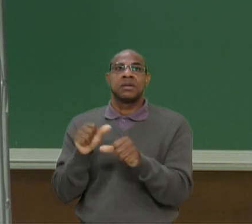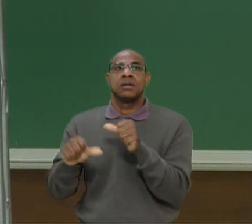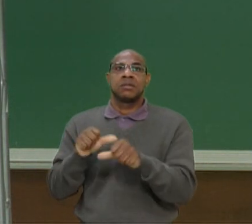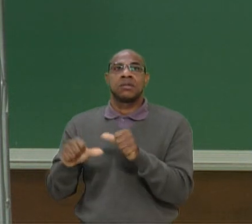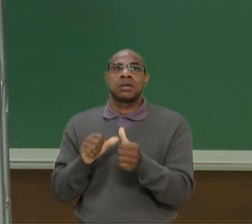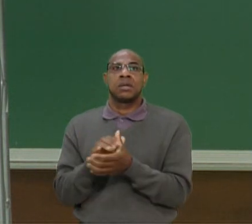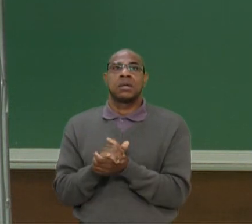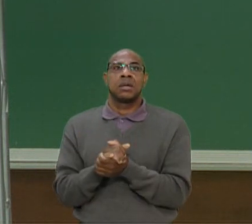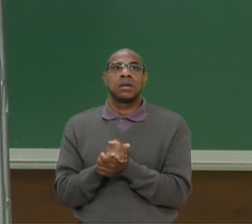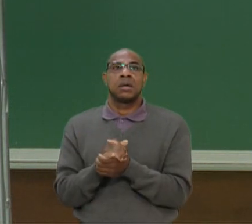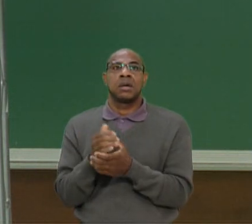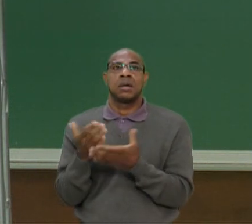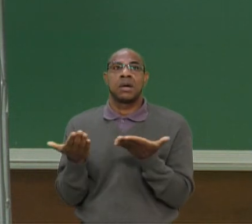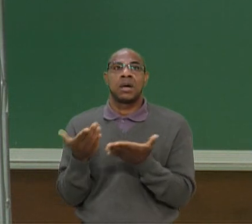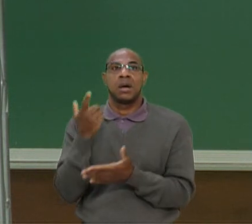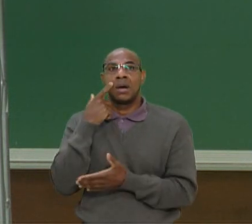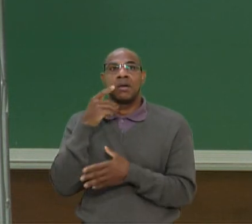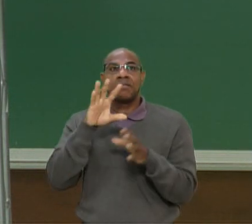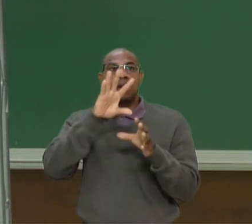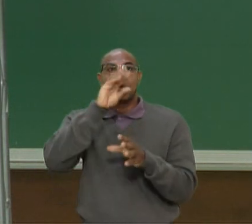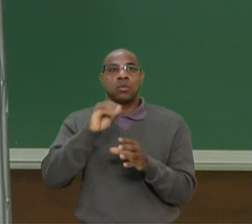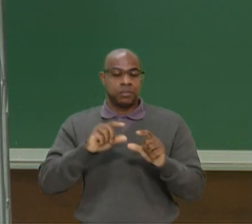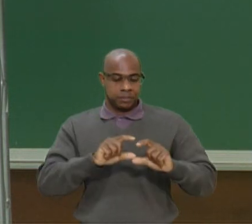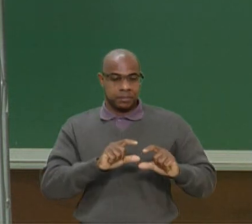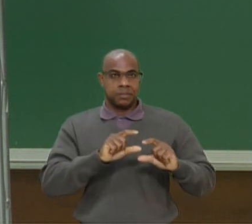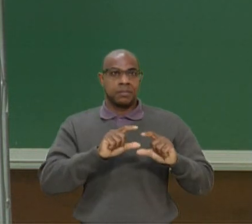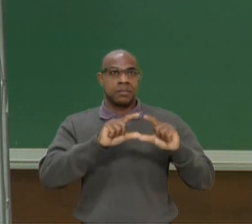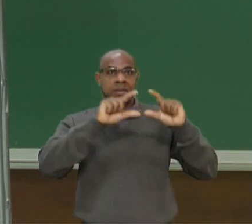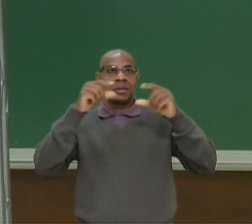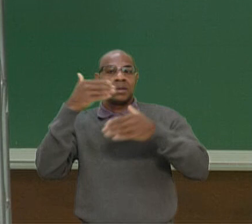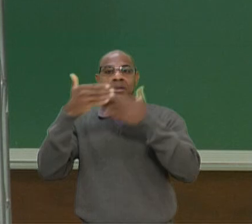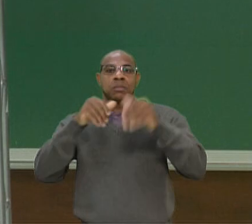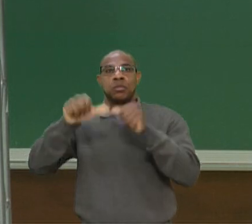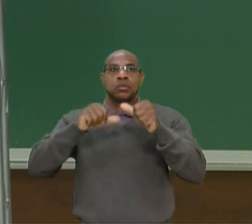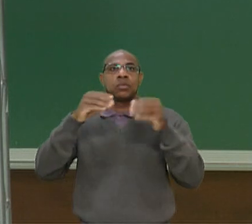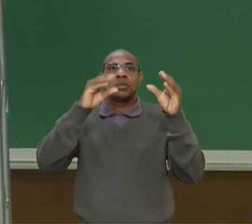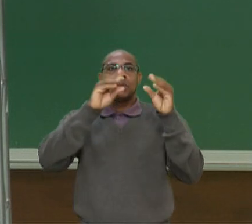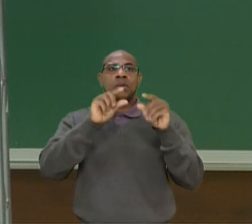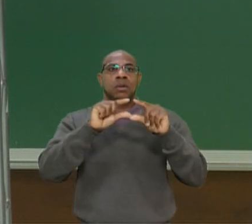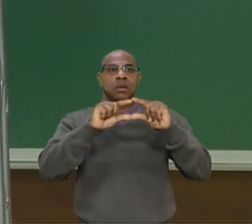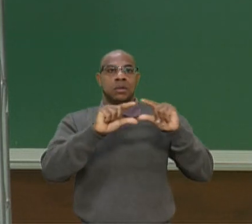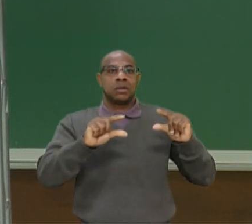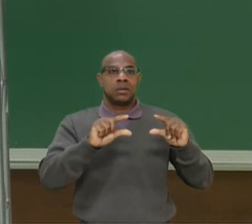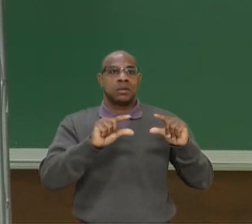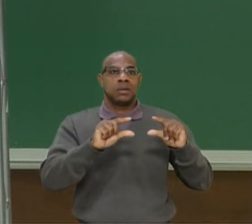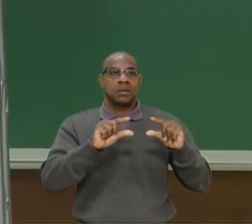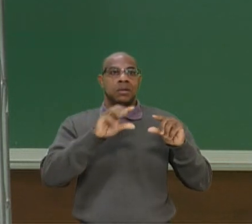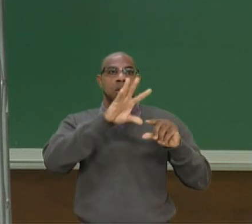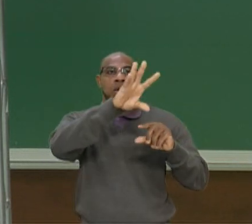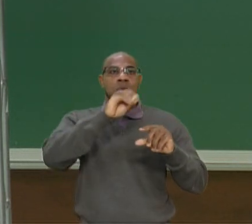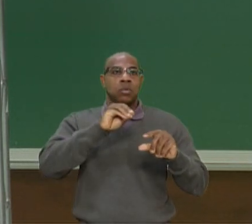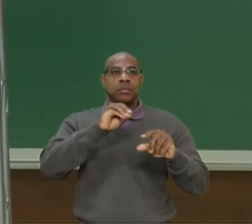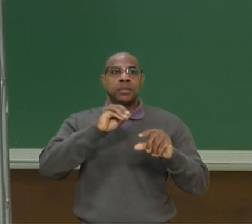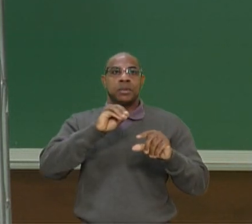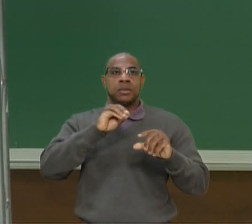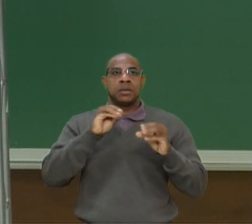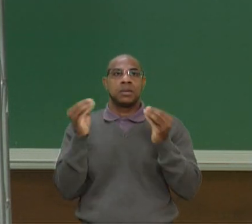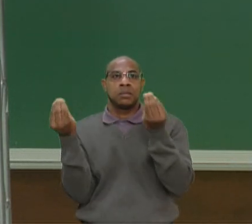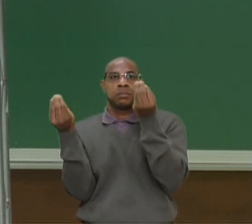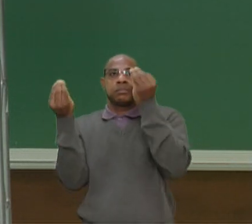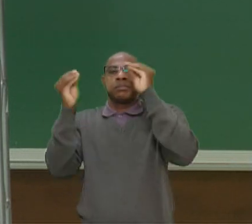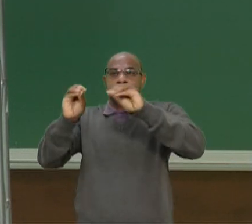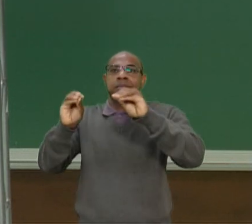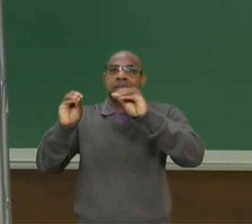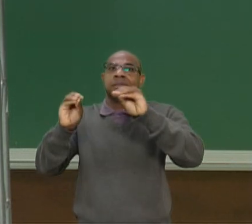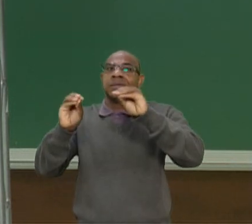slide de lado. Então, eu vou copiar aquela última linha. Ó, a última linha aqui, não ter preguiça